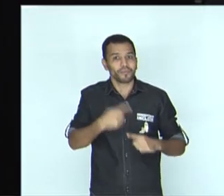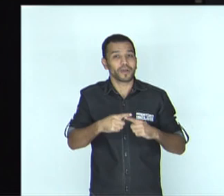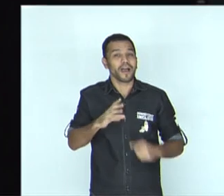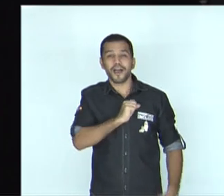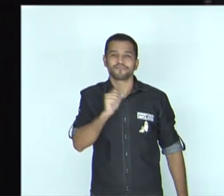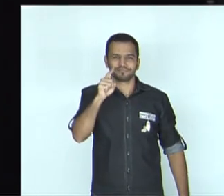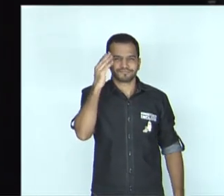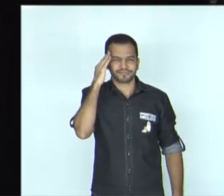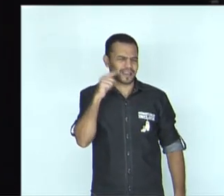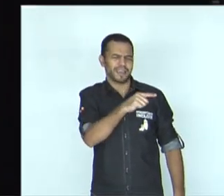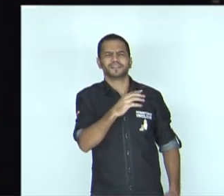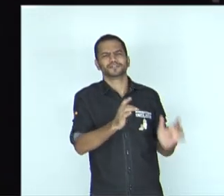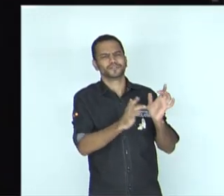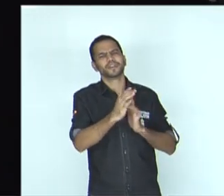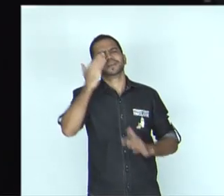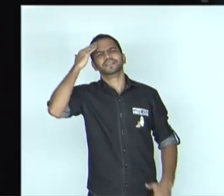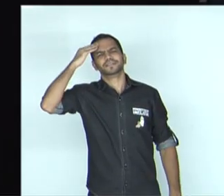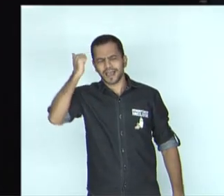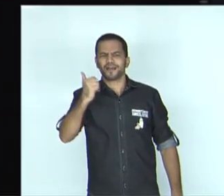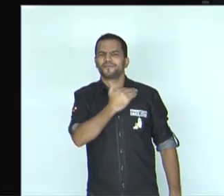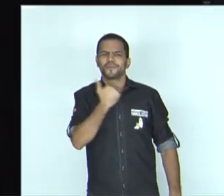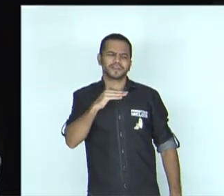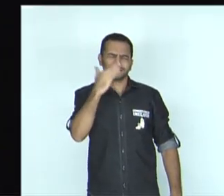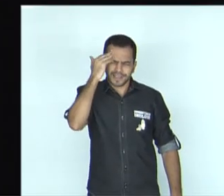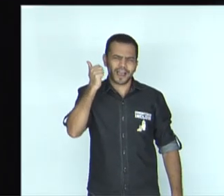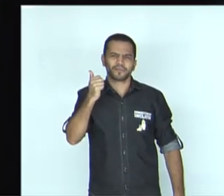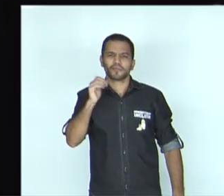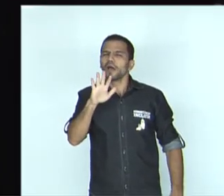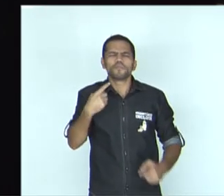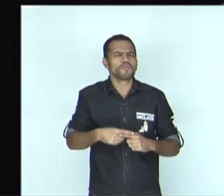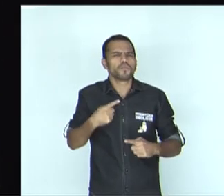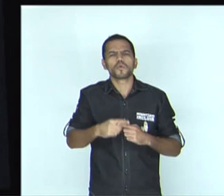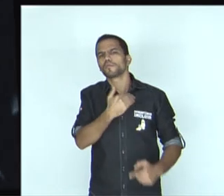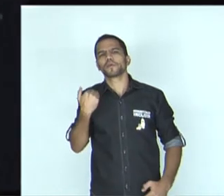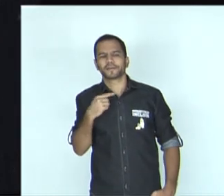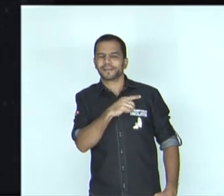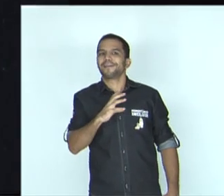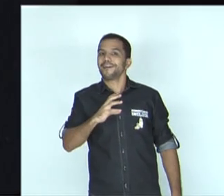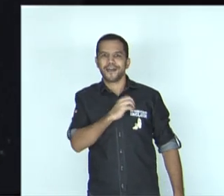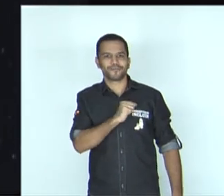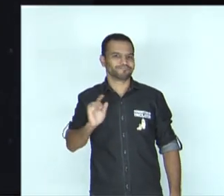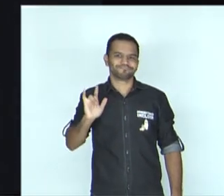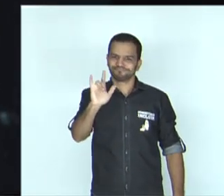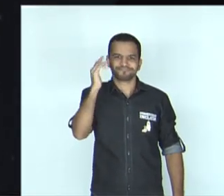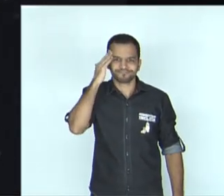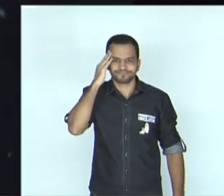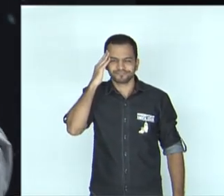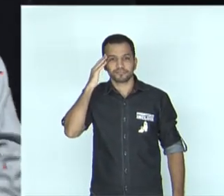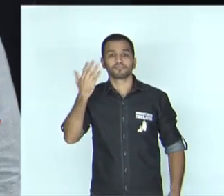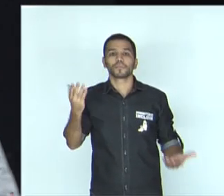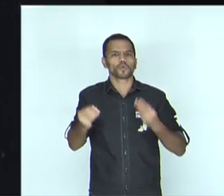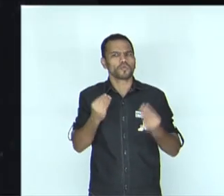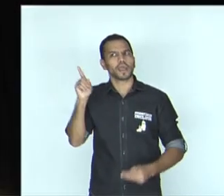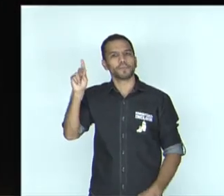morrer. Morreu por amor. Agora eu te pergunto, se o pai dá o filho dele para você ter vida